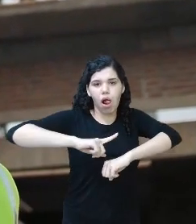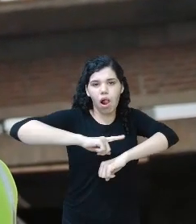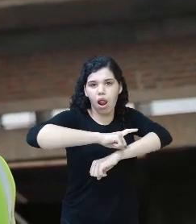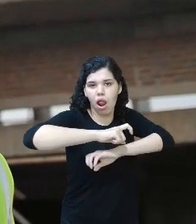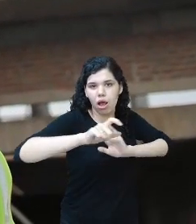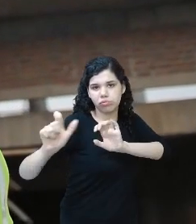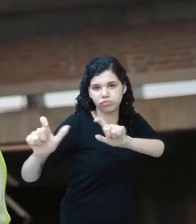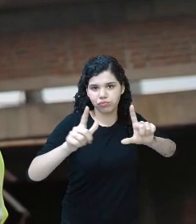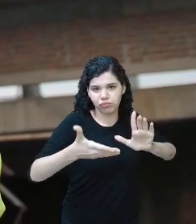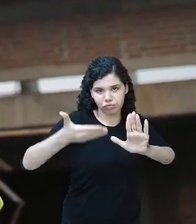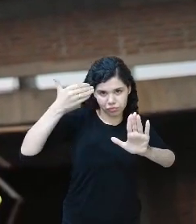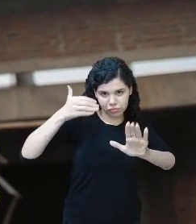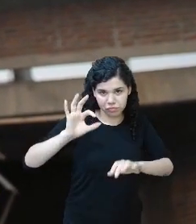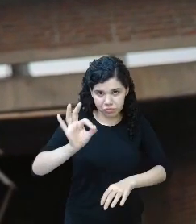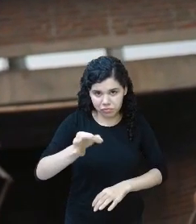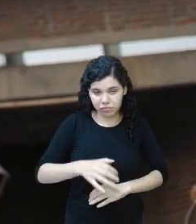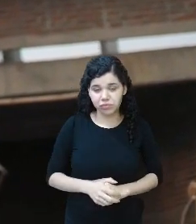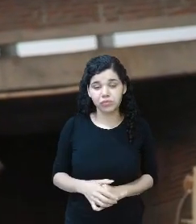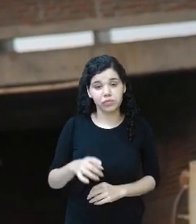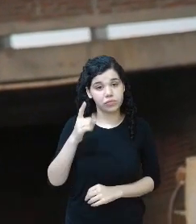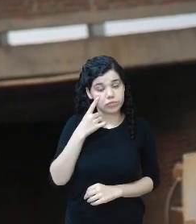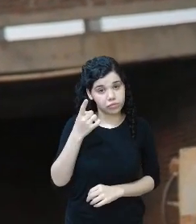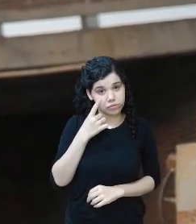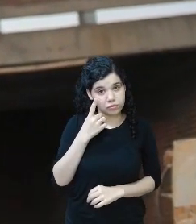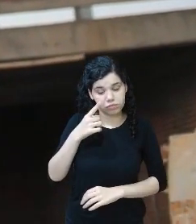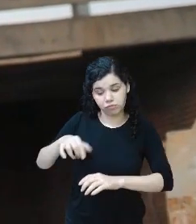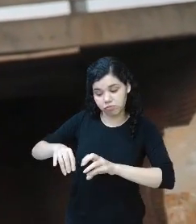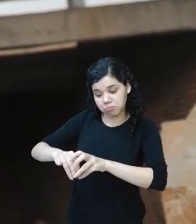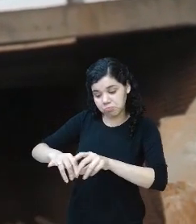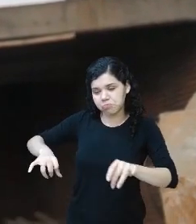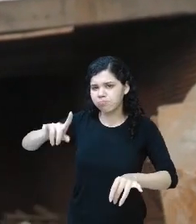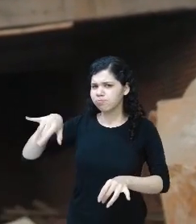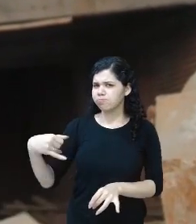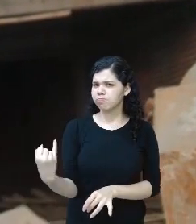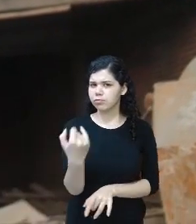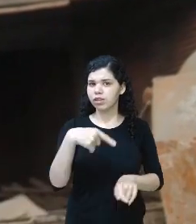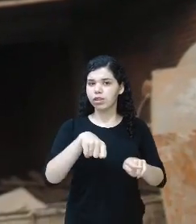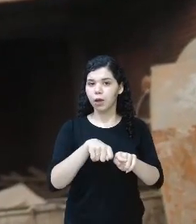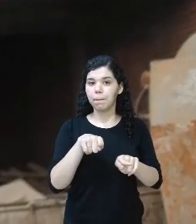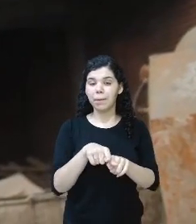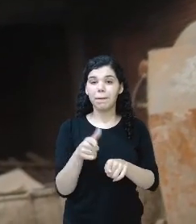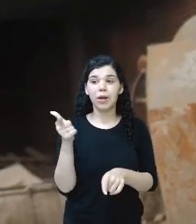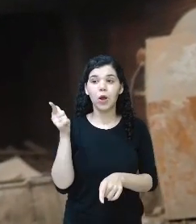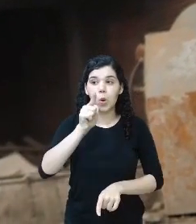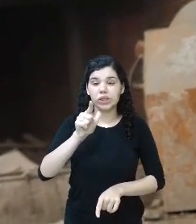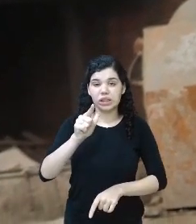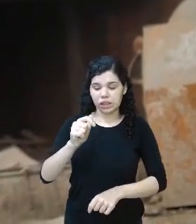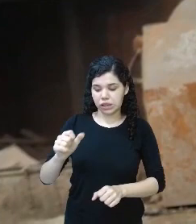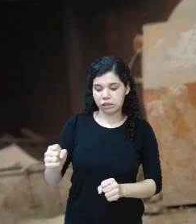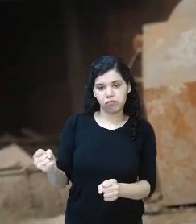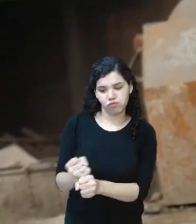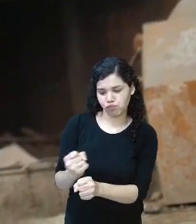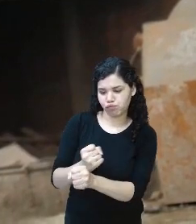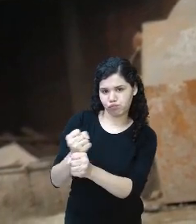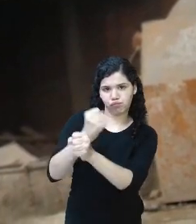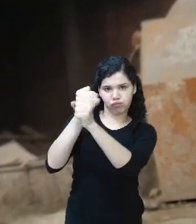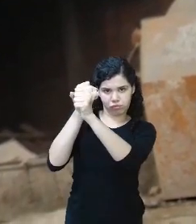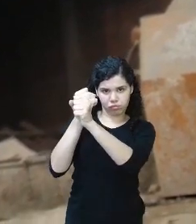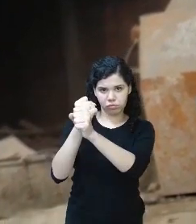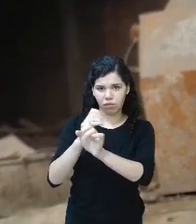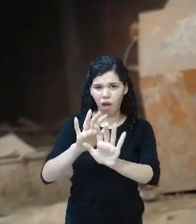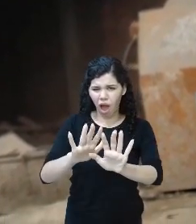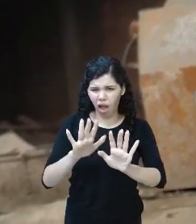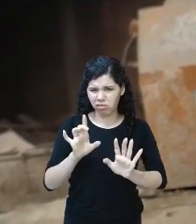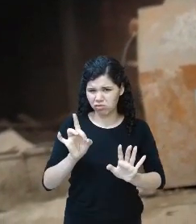na imagem anterior. O solo, ele é muito importante também para a construção. Isso mesmo. A gente não